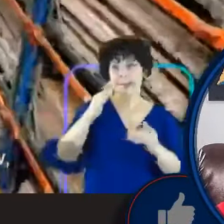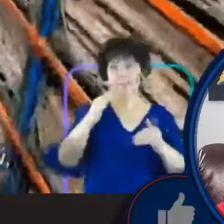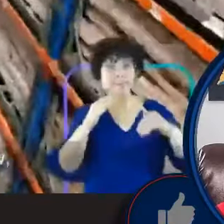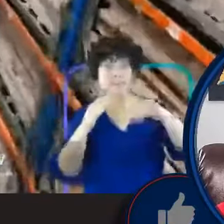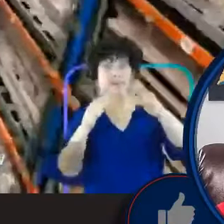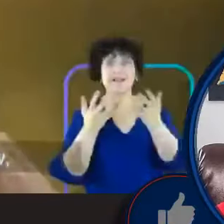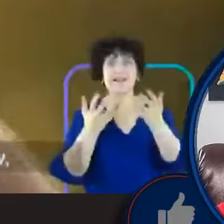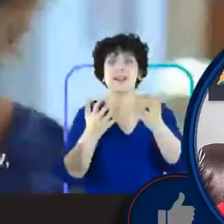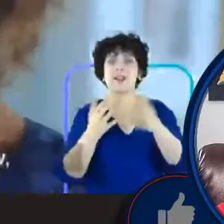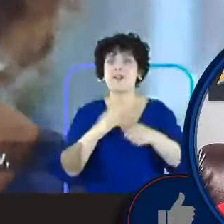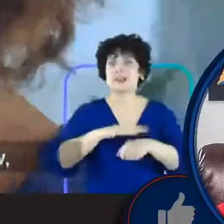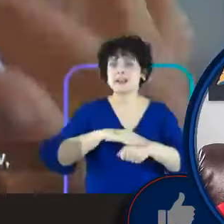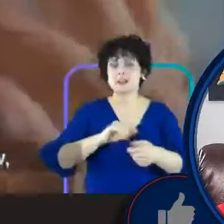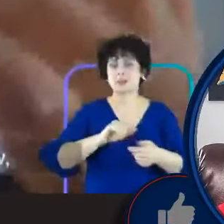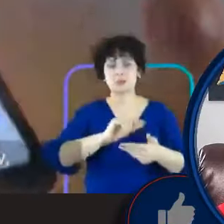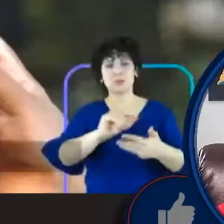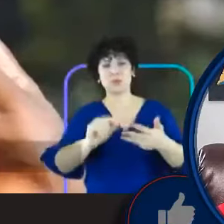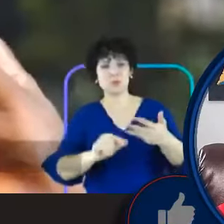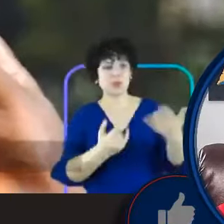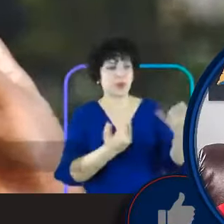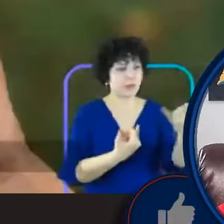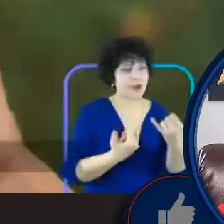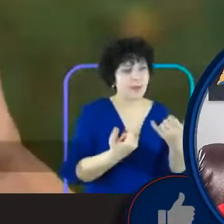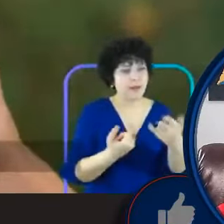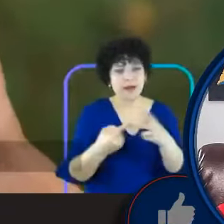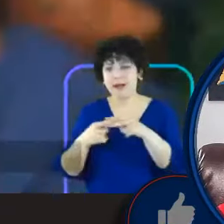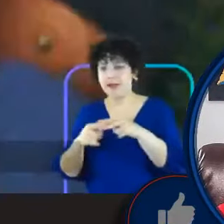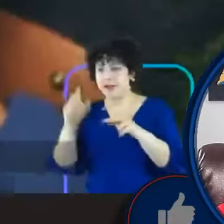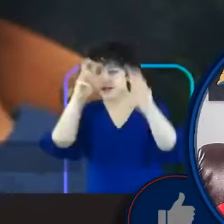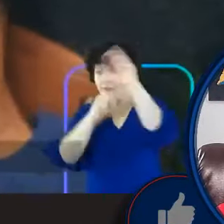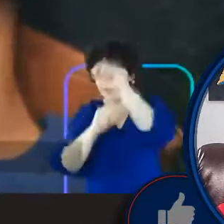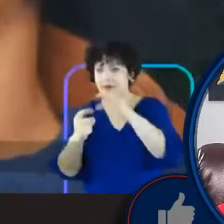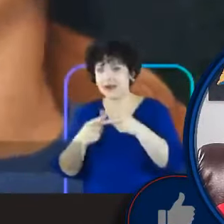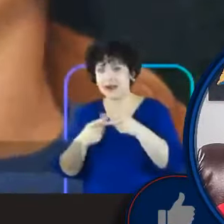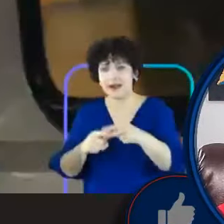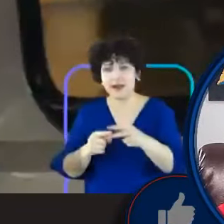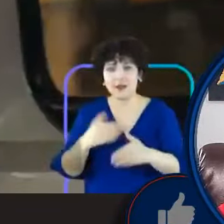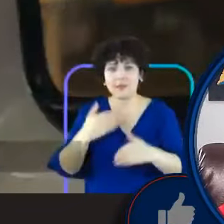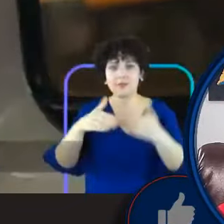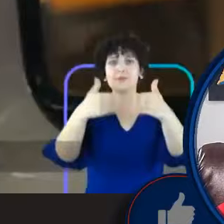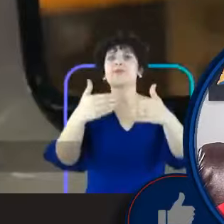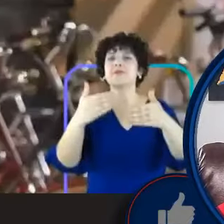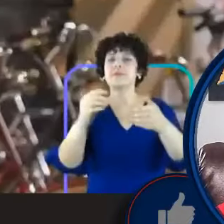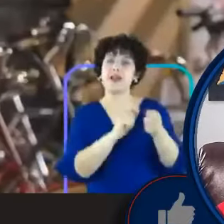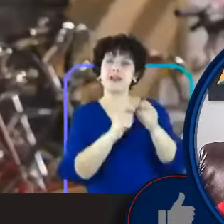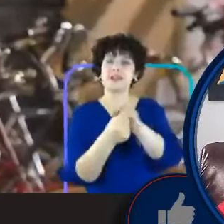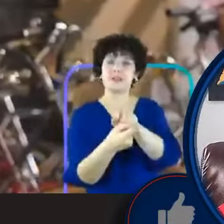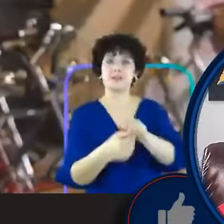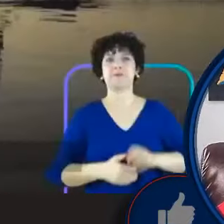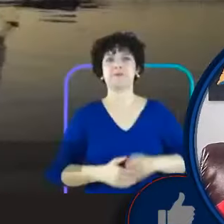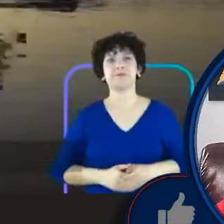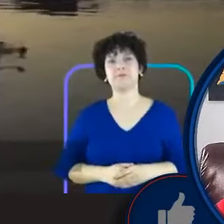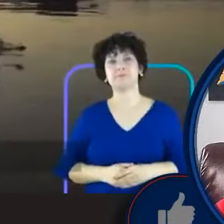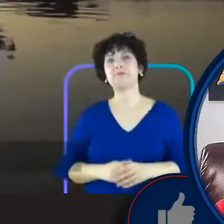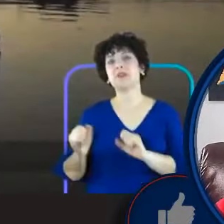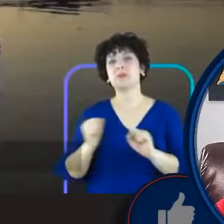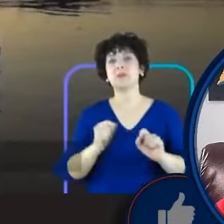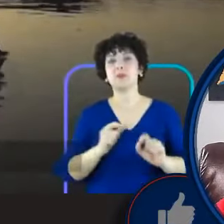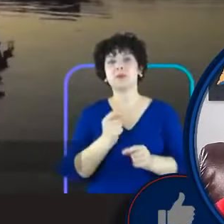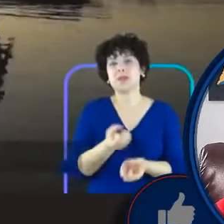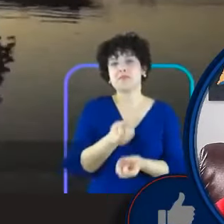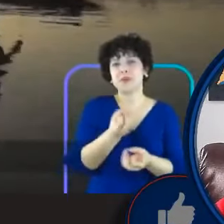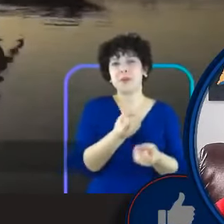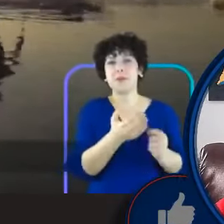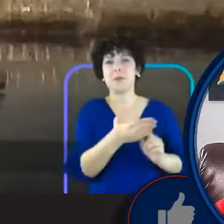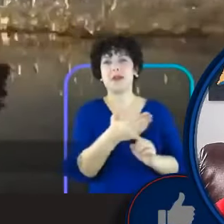Fala, Vinícius, cara. E sempre tem novidade, porque a gente, reais, assim como você, dependendo do crescimento quer que ela mostrar mais nos próximos trimestres aí. Para fazer